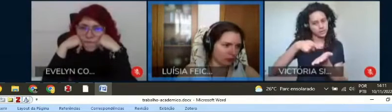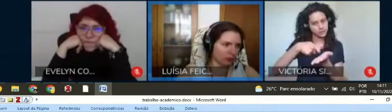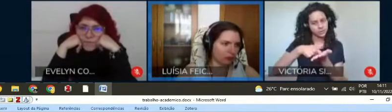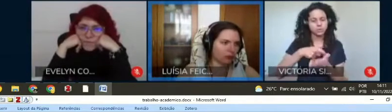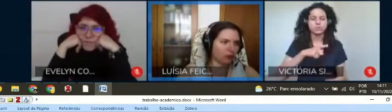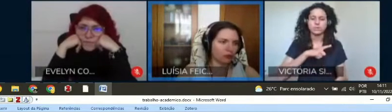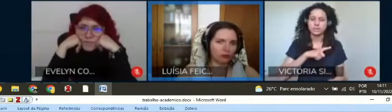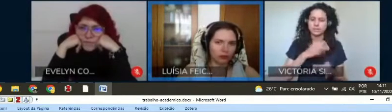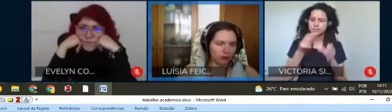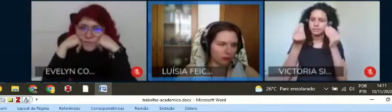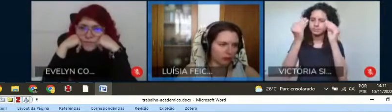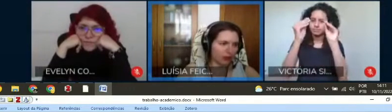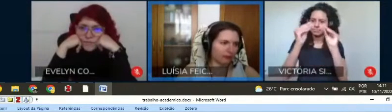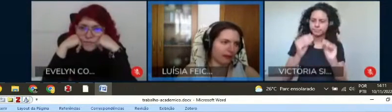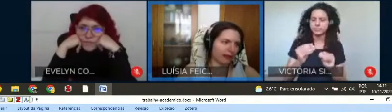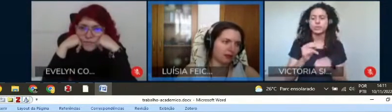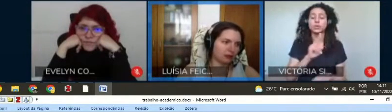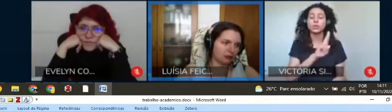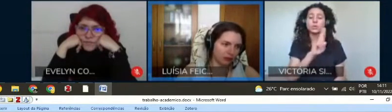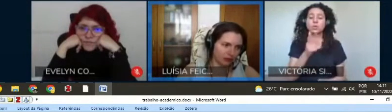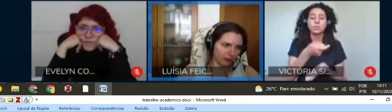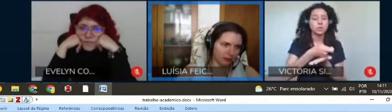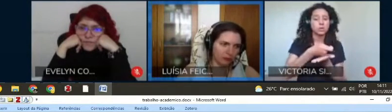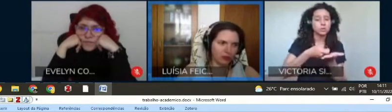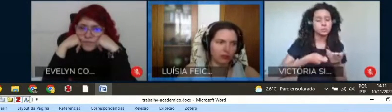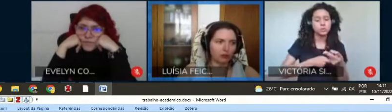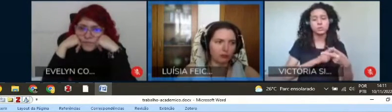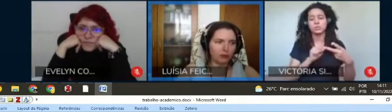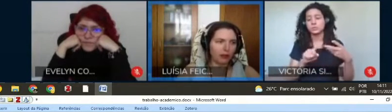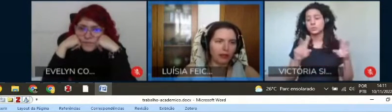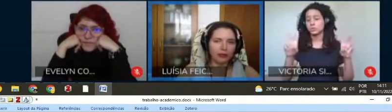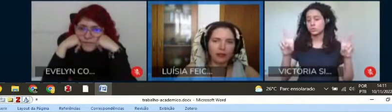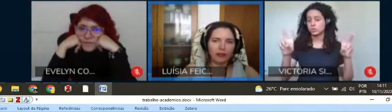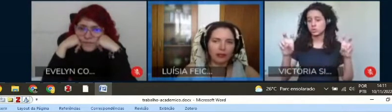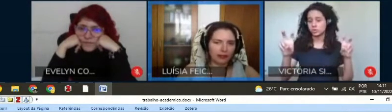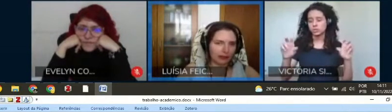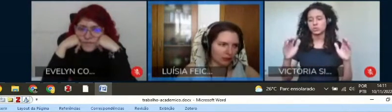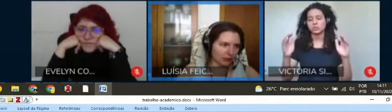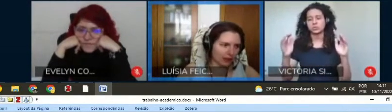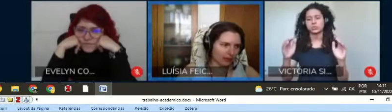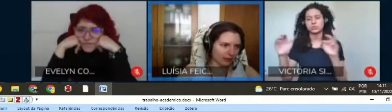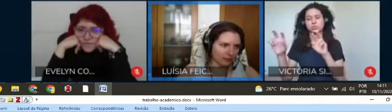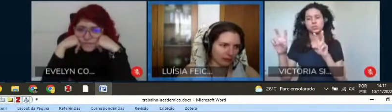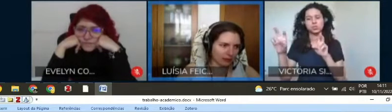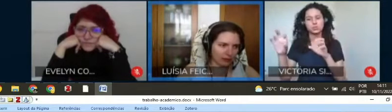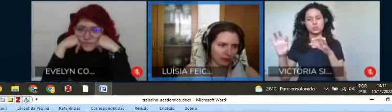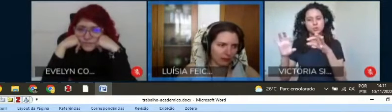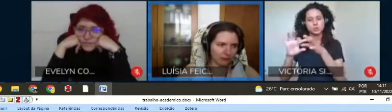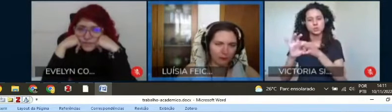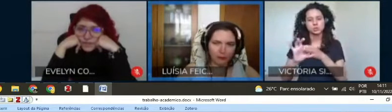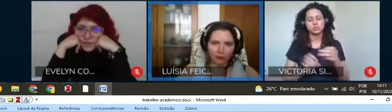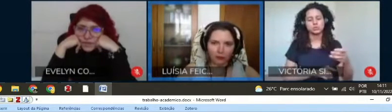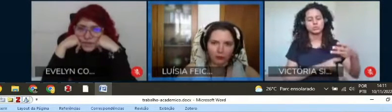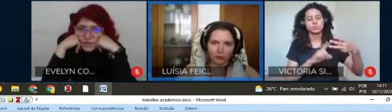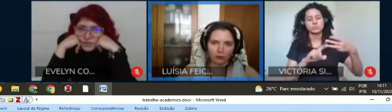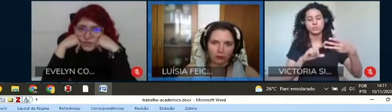O nome do autor, o título do trabalho, se tiver subtítulo. Daí tem essa natureza, né, que